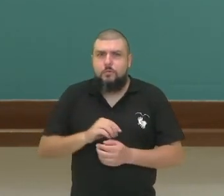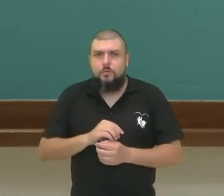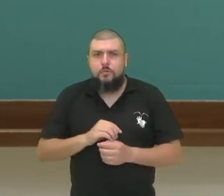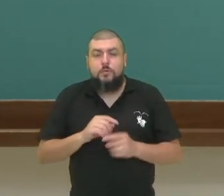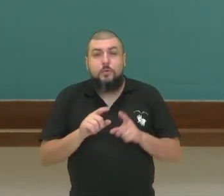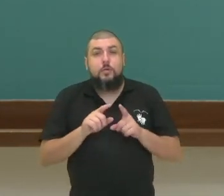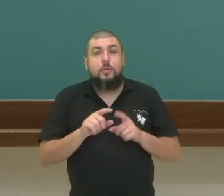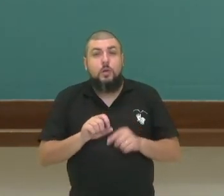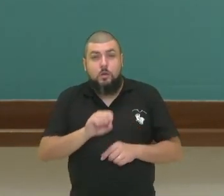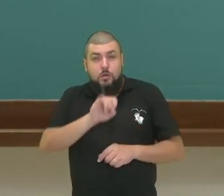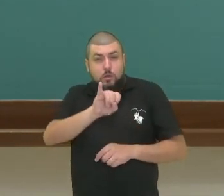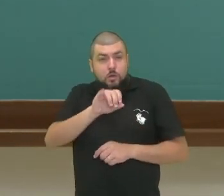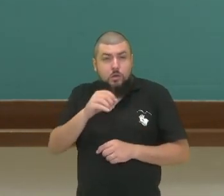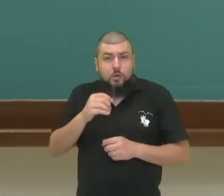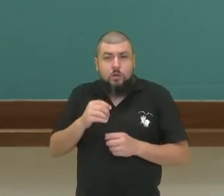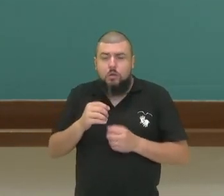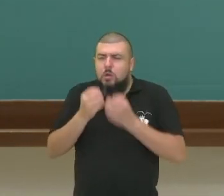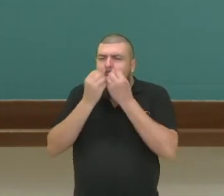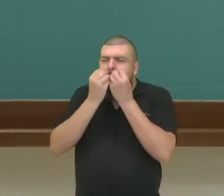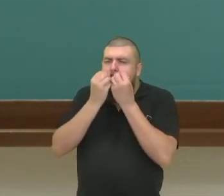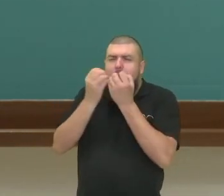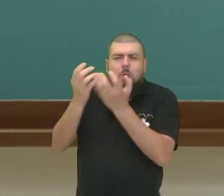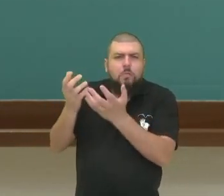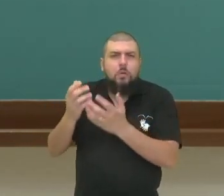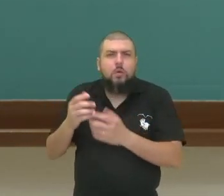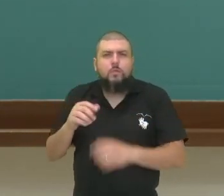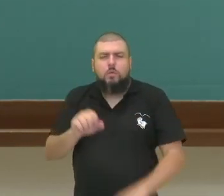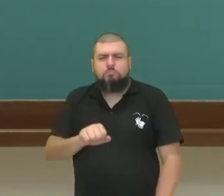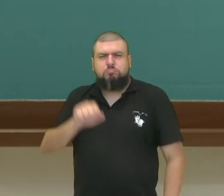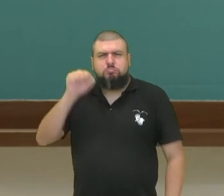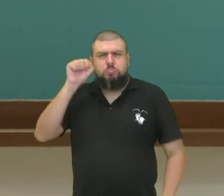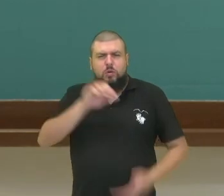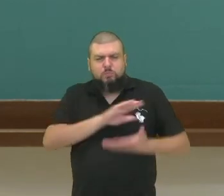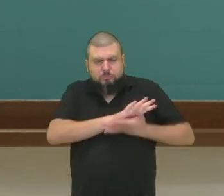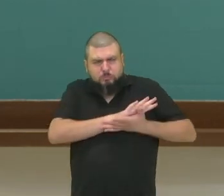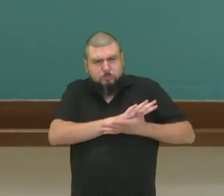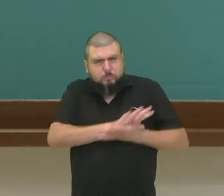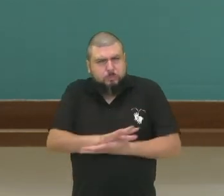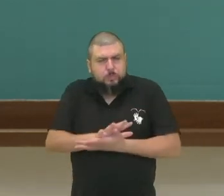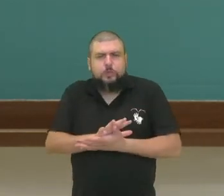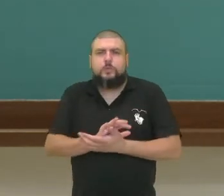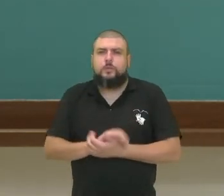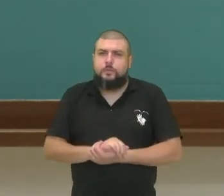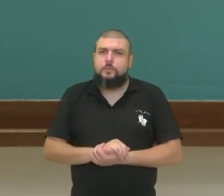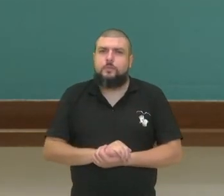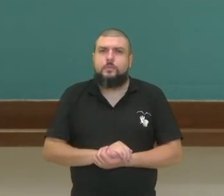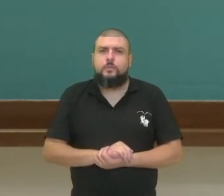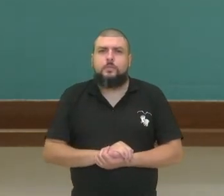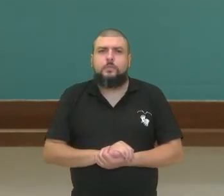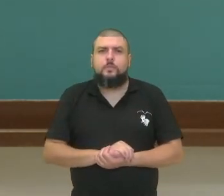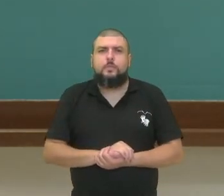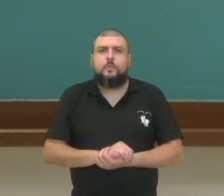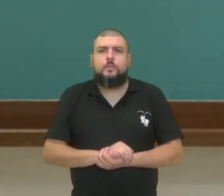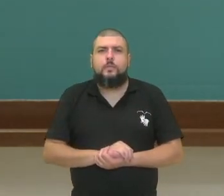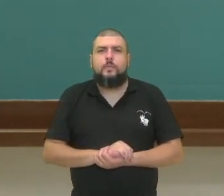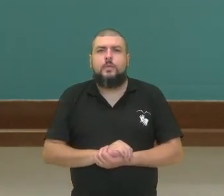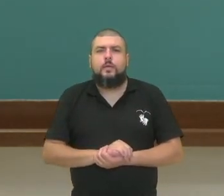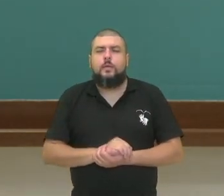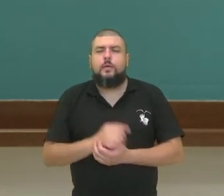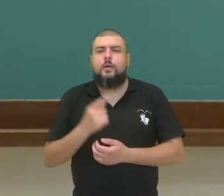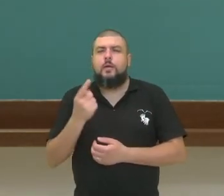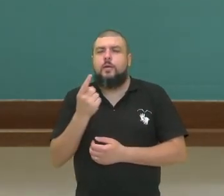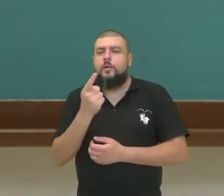ser considerado subversivo. E nós sabemos o que o regime militar fazia com os subversivos. Mas vamos então para a nossa